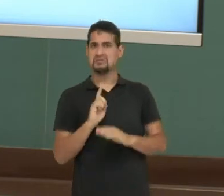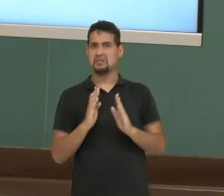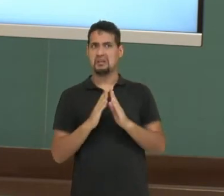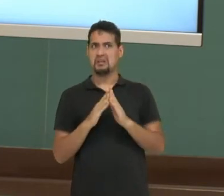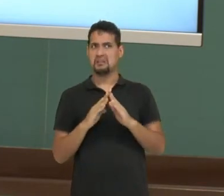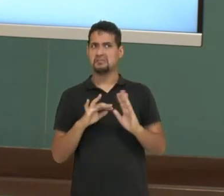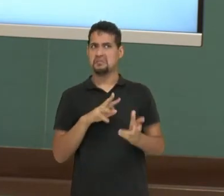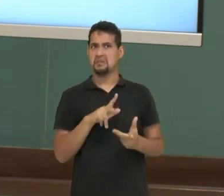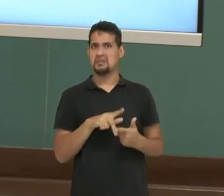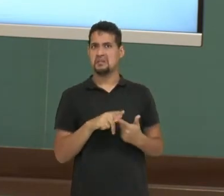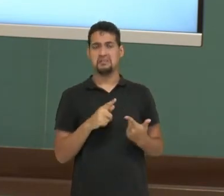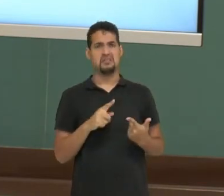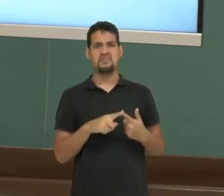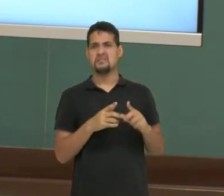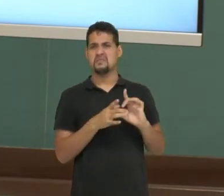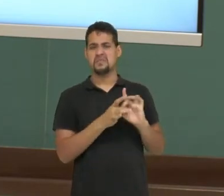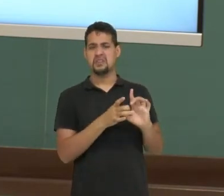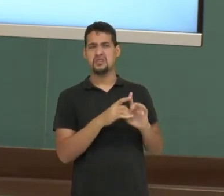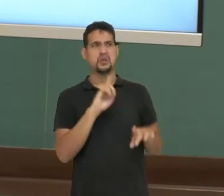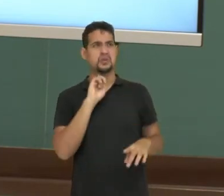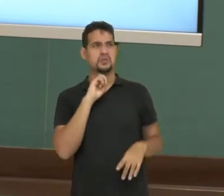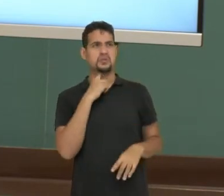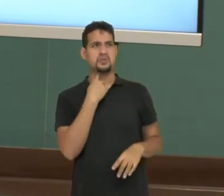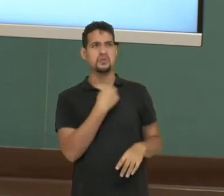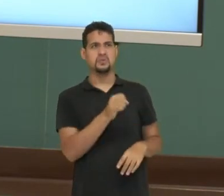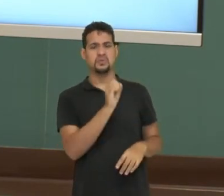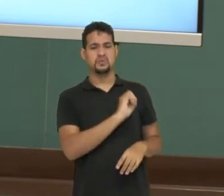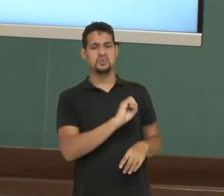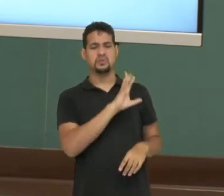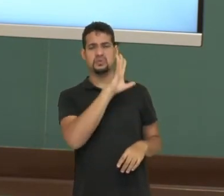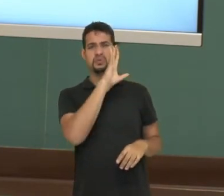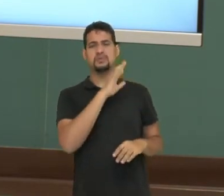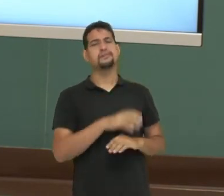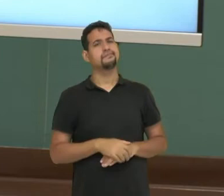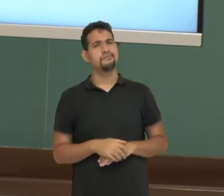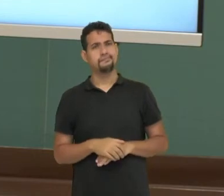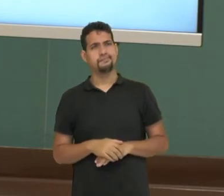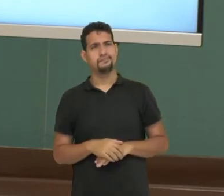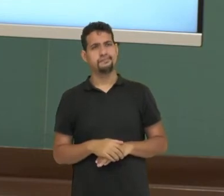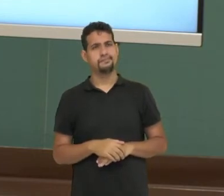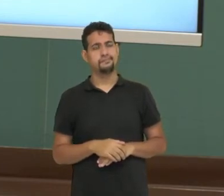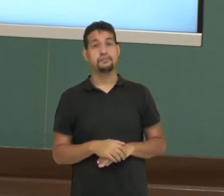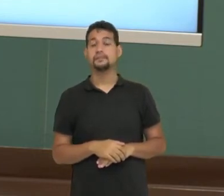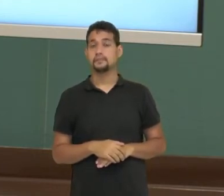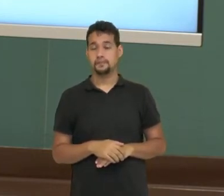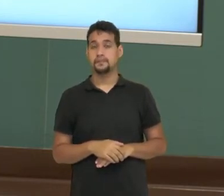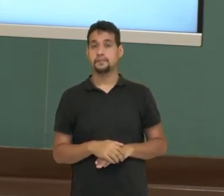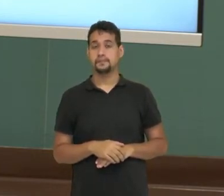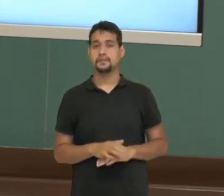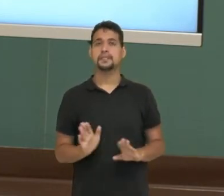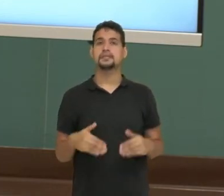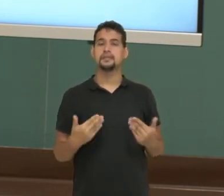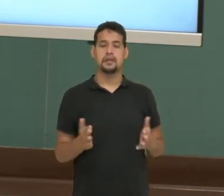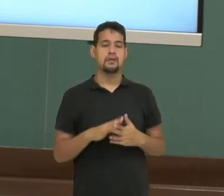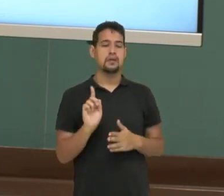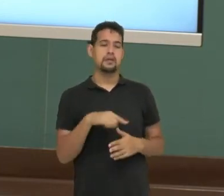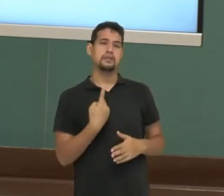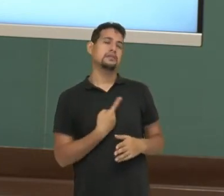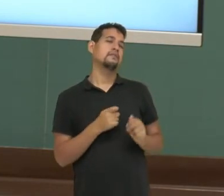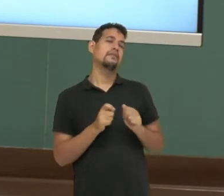o planeta. Então vamos deixar desse jeito, vamos sujar, não vamos cuidar. De acordo? Entonces vamos